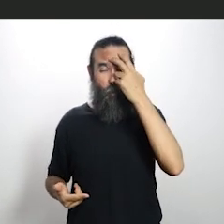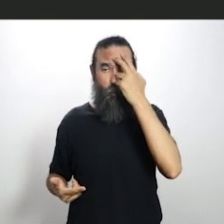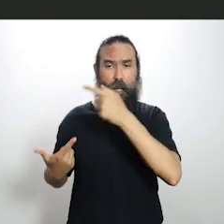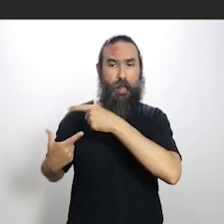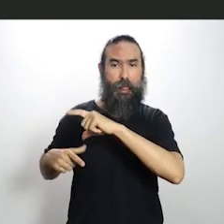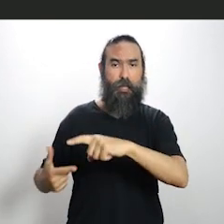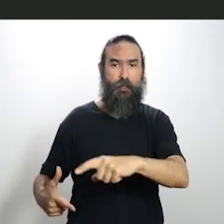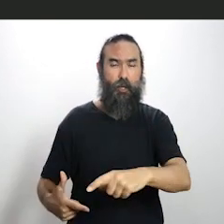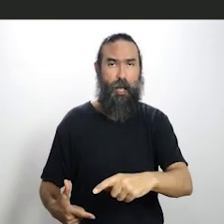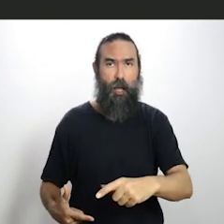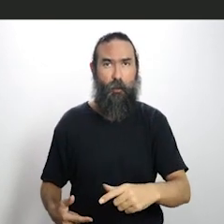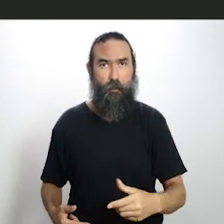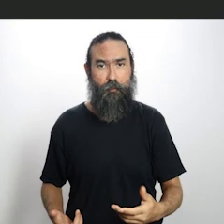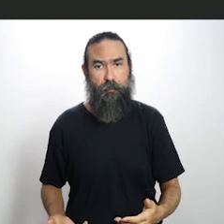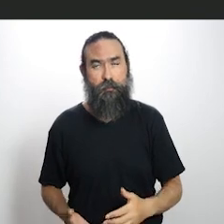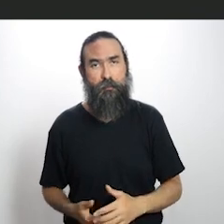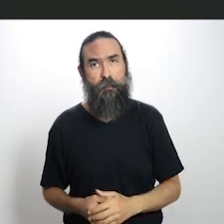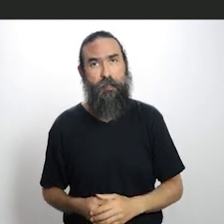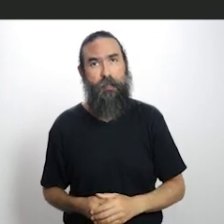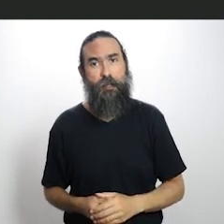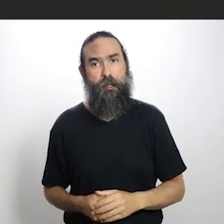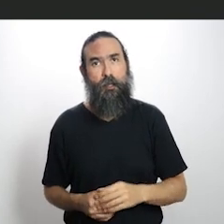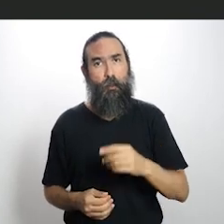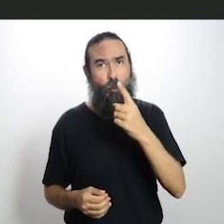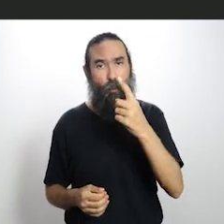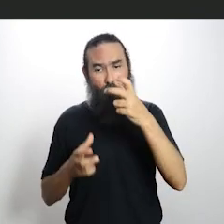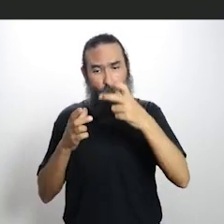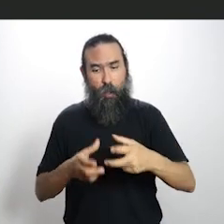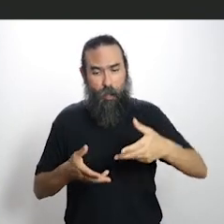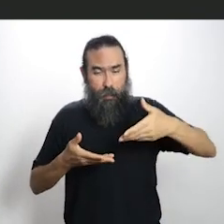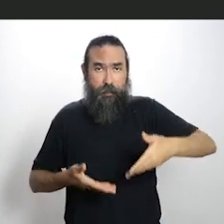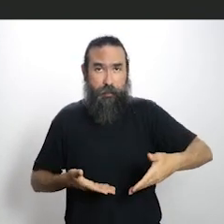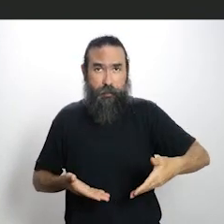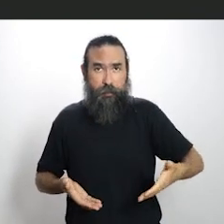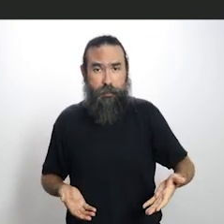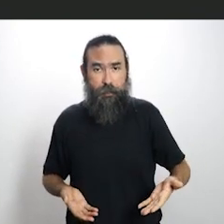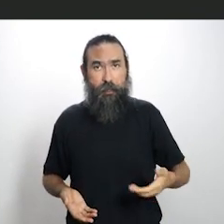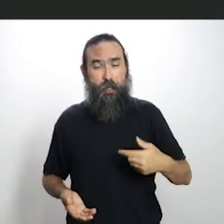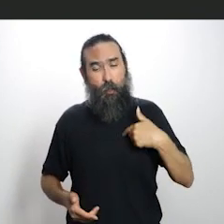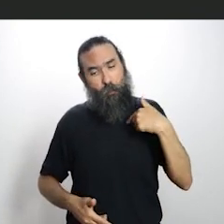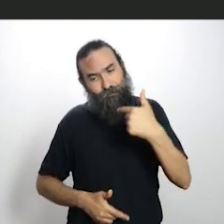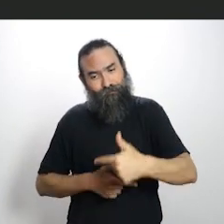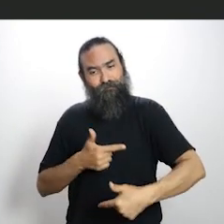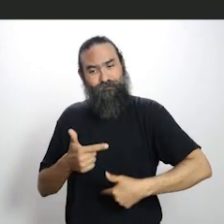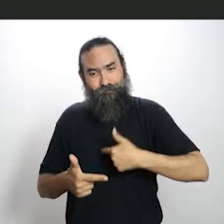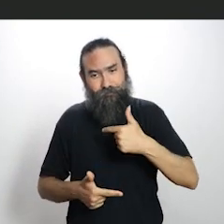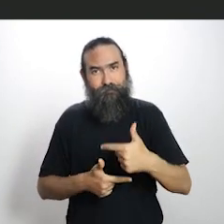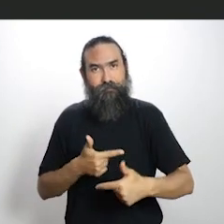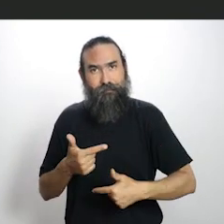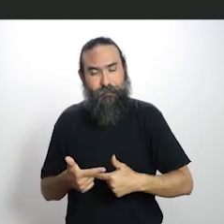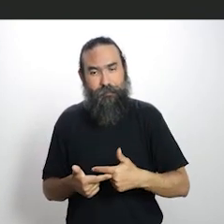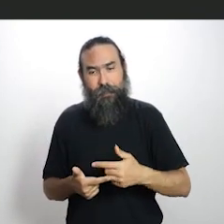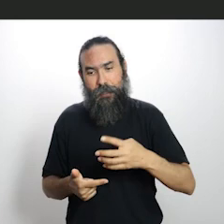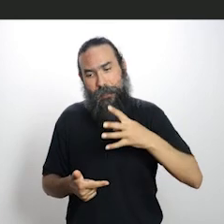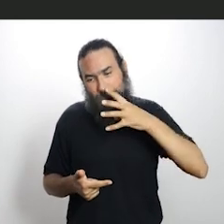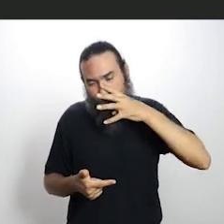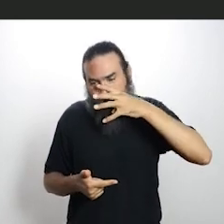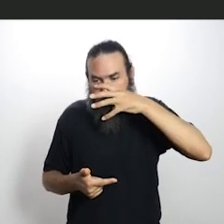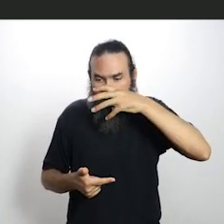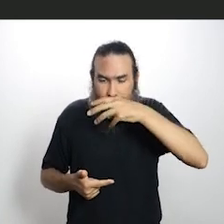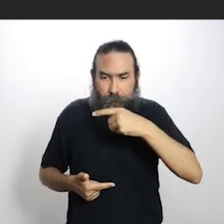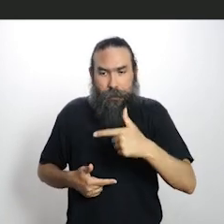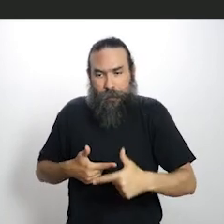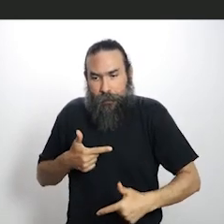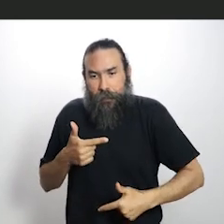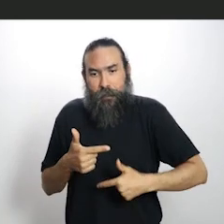numa resistência forte e que entende que a gente também temos que fazer